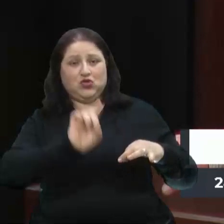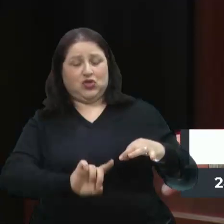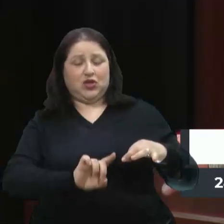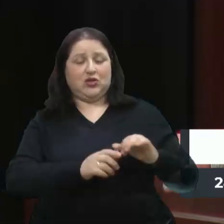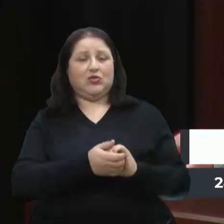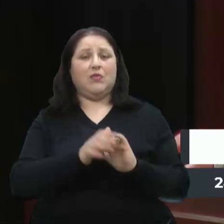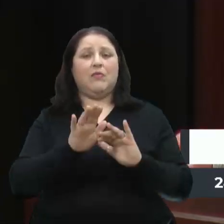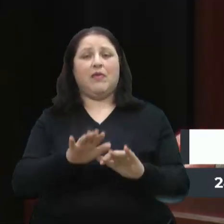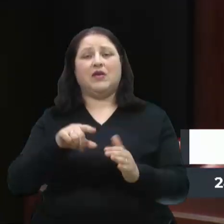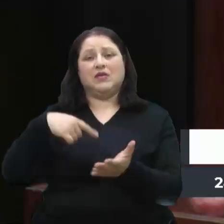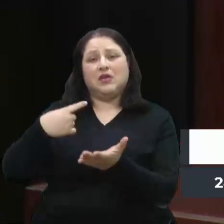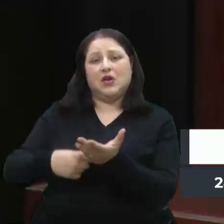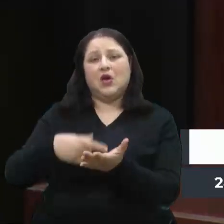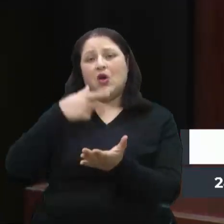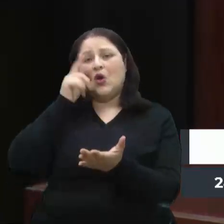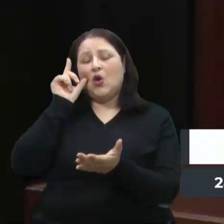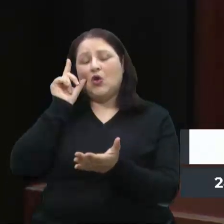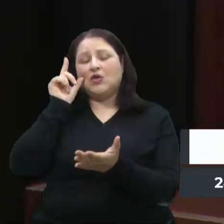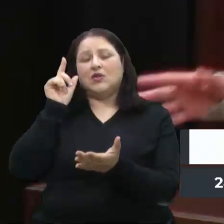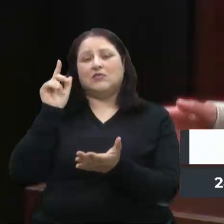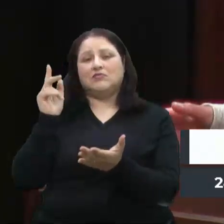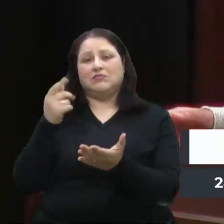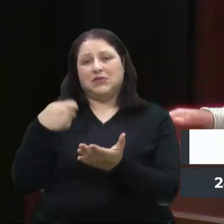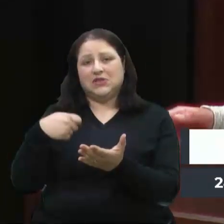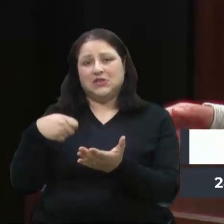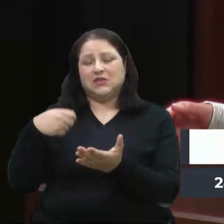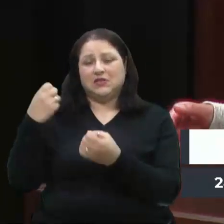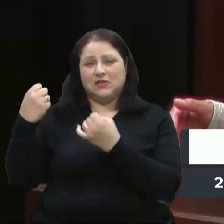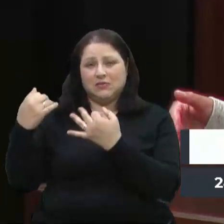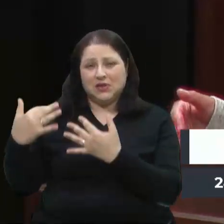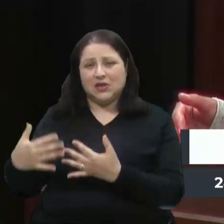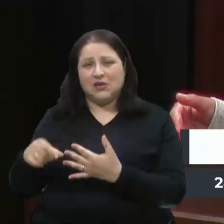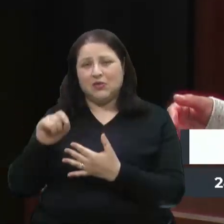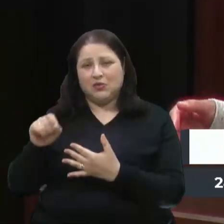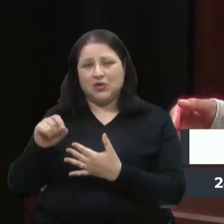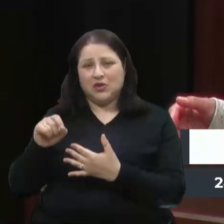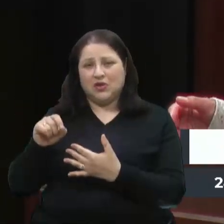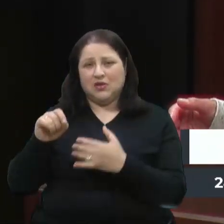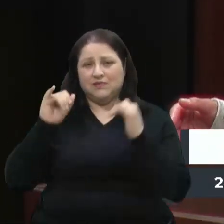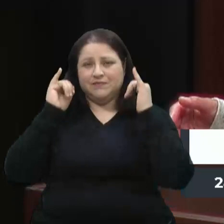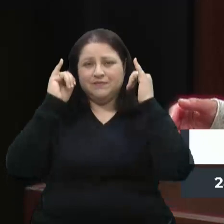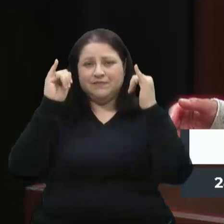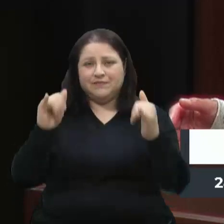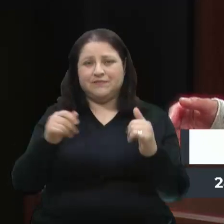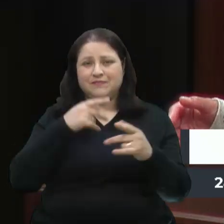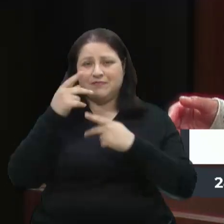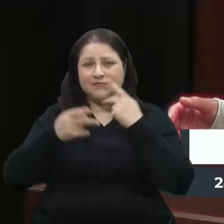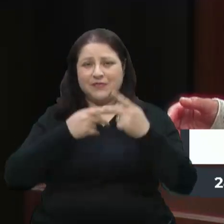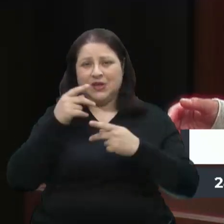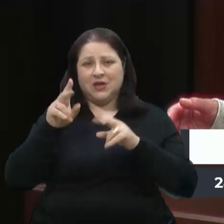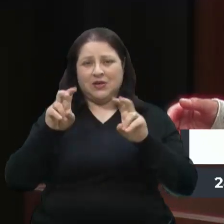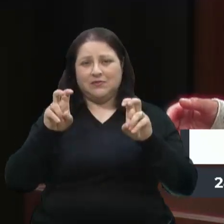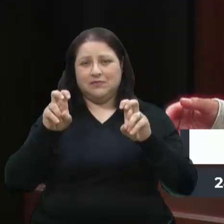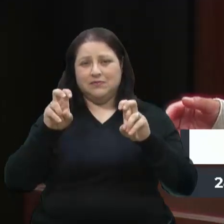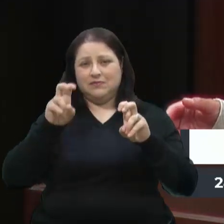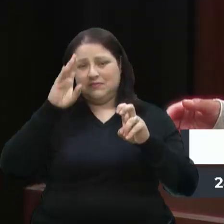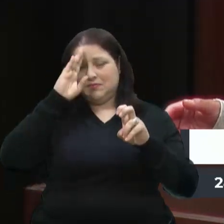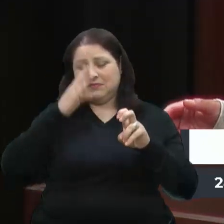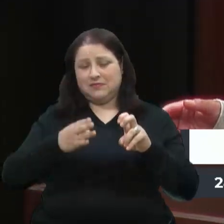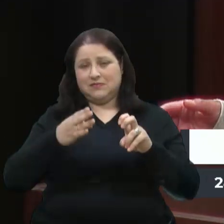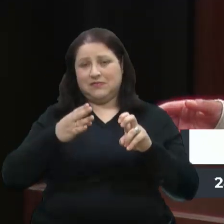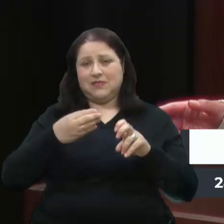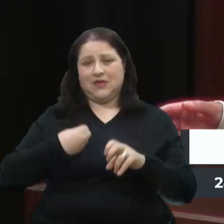esse acordo já sendo feito, a gente precisa aqui pontuar que falar do transporte público é falar diretamente da vida